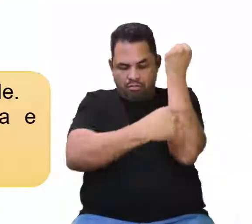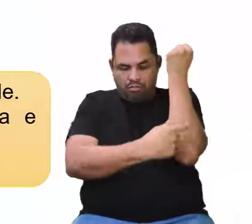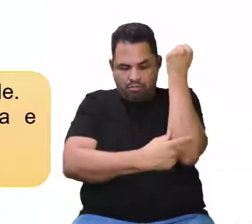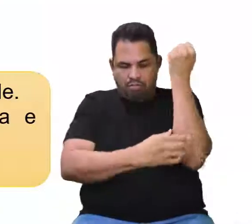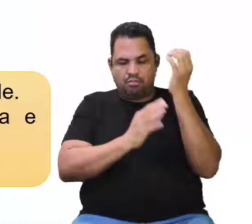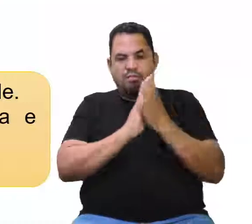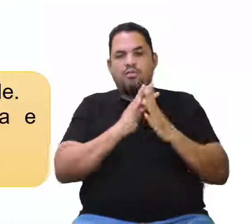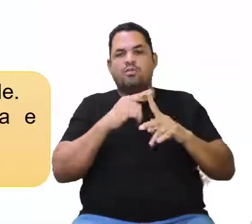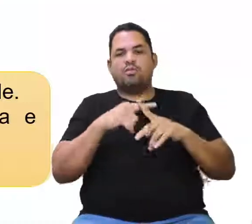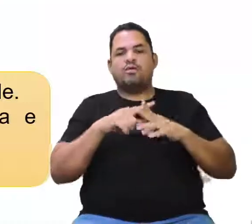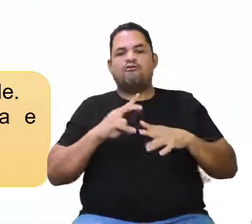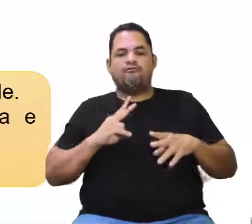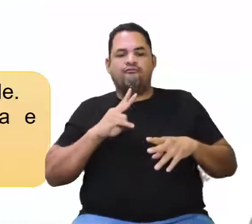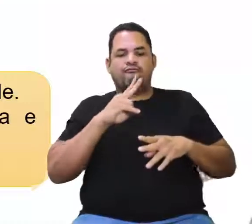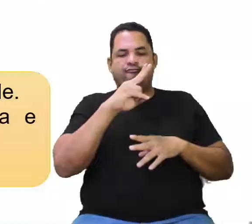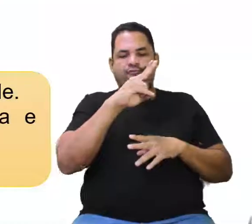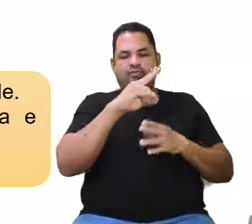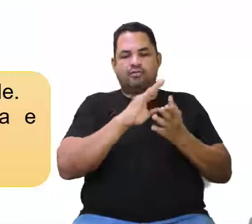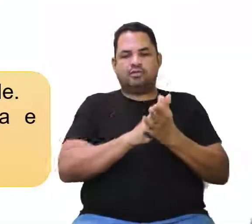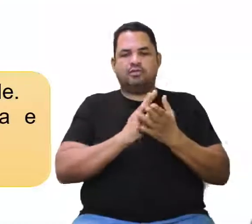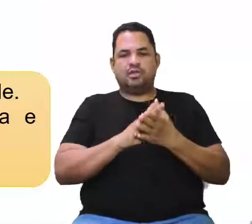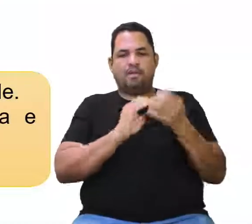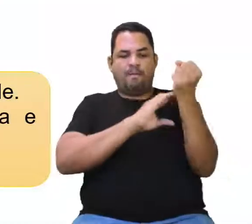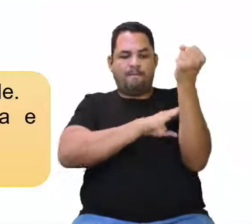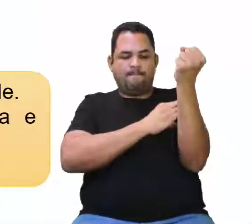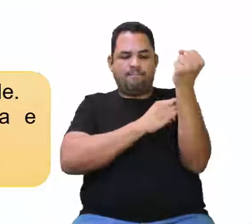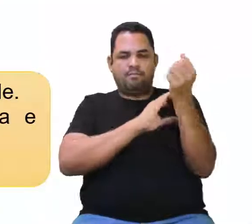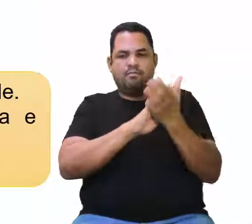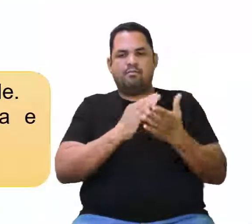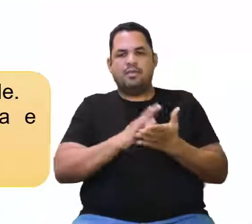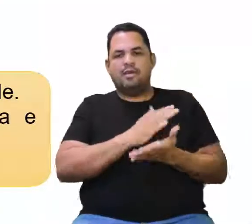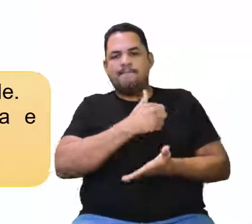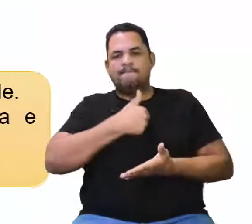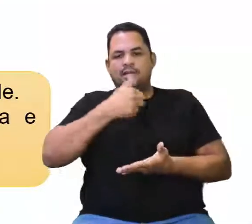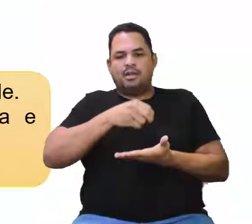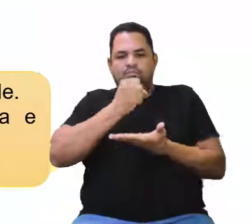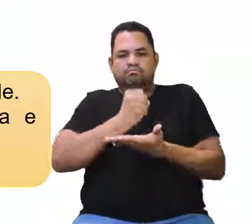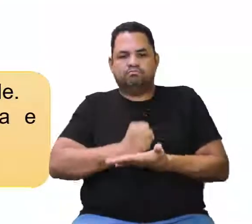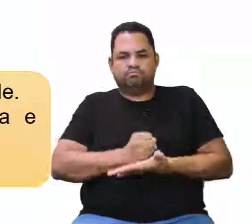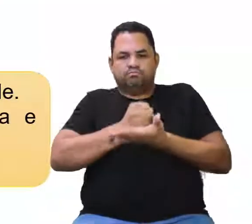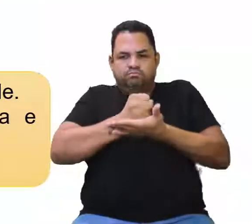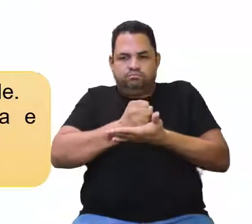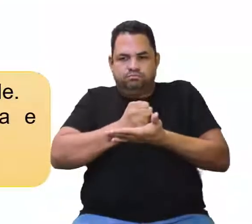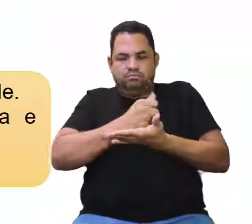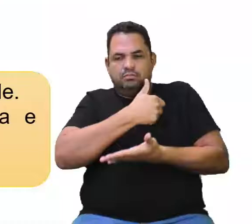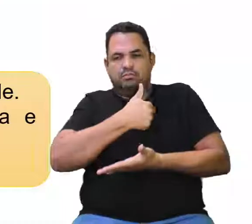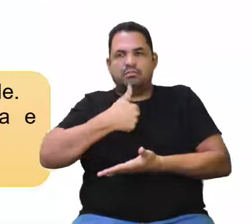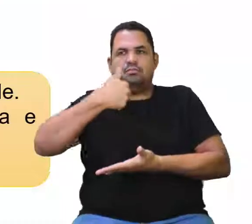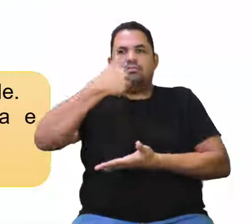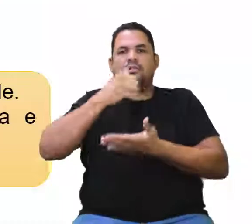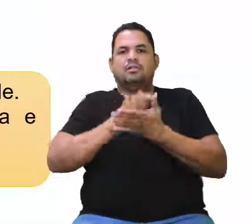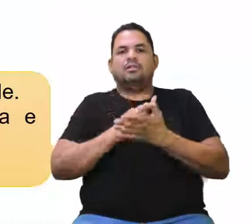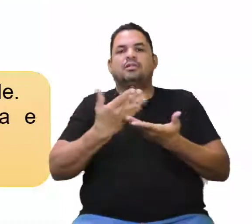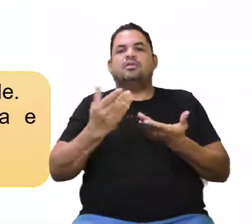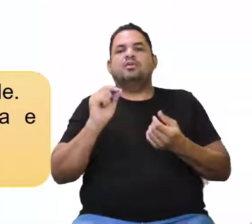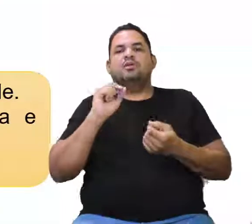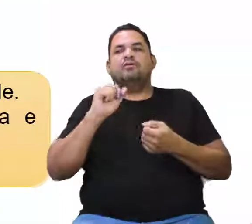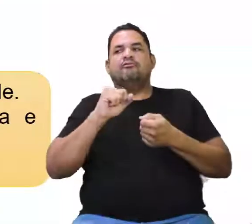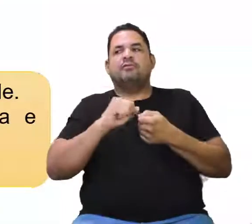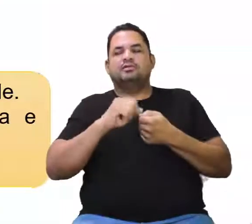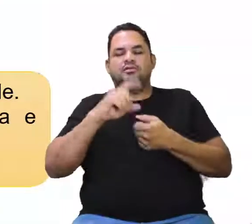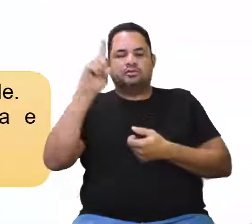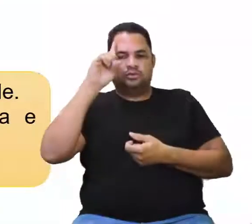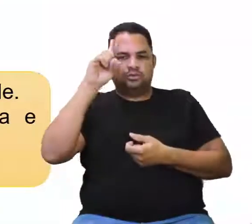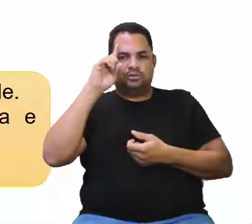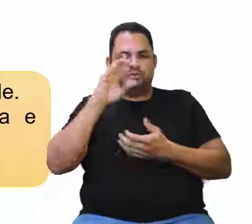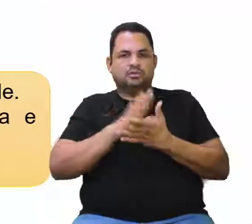vou fortalecer a minha musculatura e vai sustentar melhor ali a minha coluna, as atividades que eu realizo no